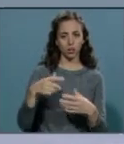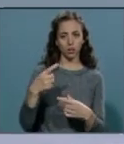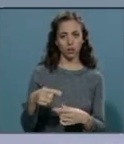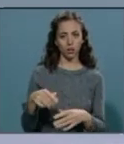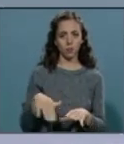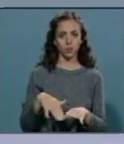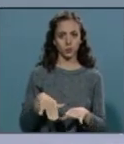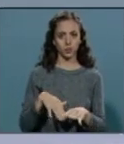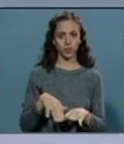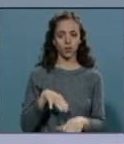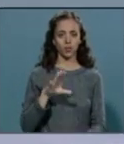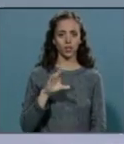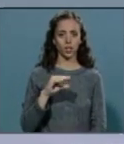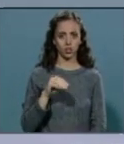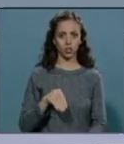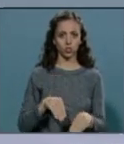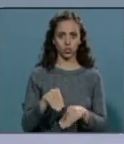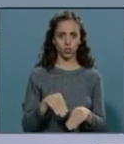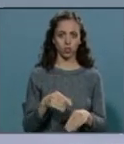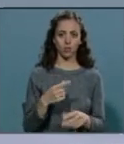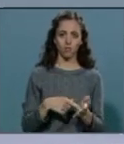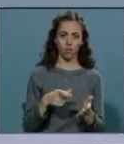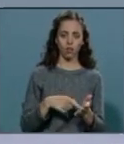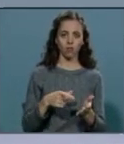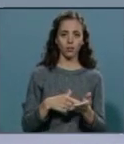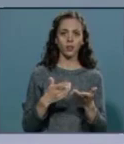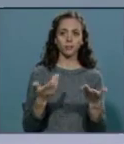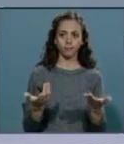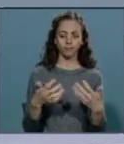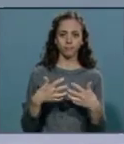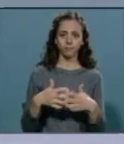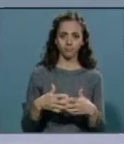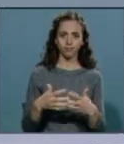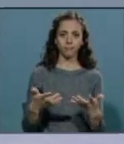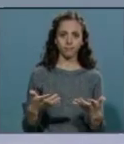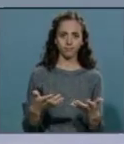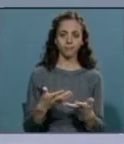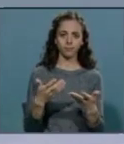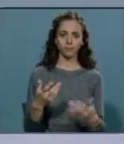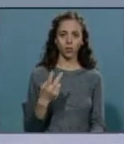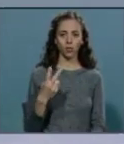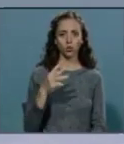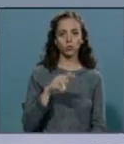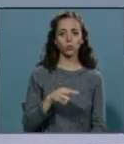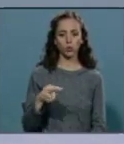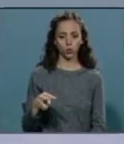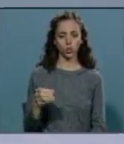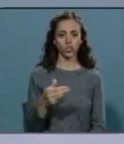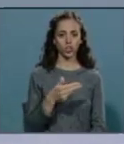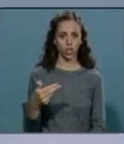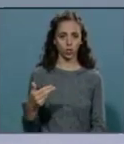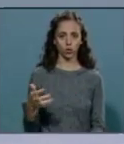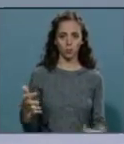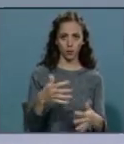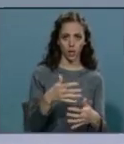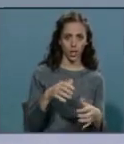na participação das dez jornadas que faço faltam gostaram em causa por ventura dos melhores dos melhores dias